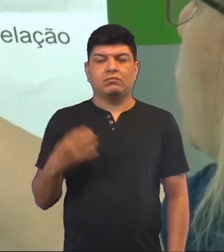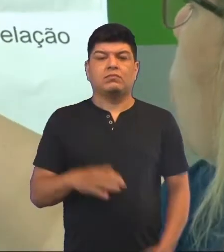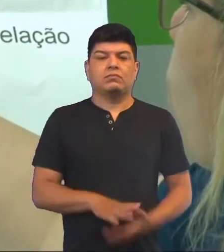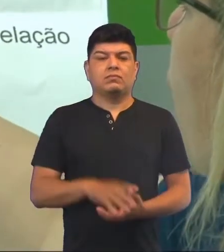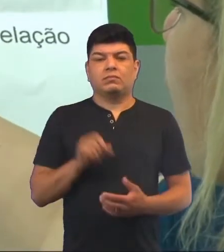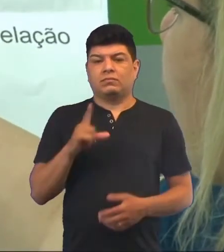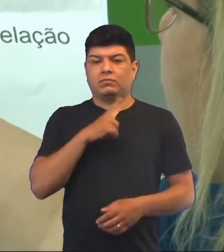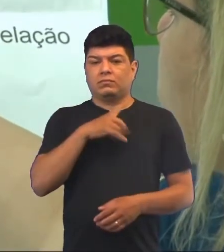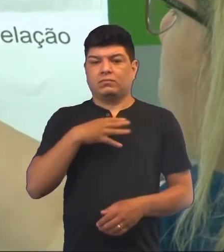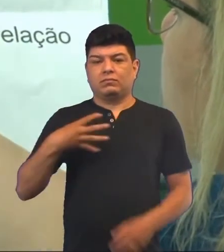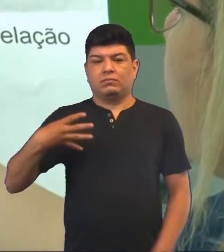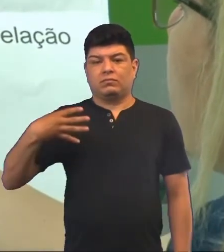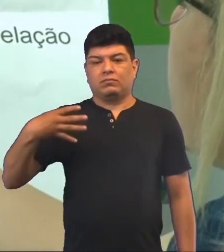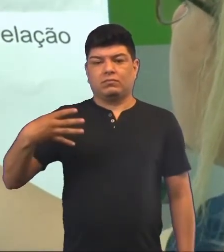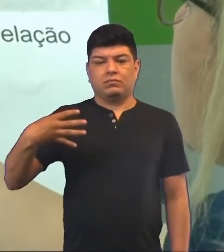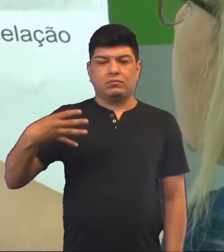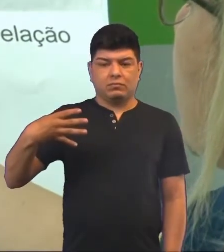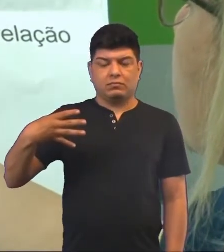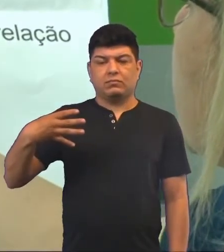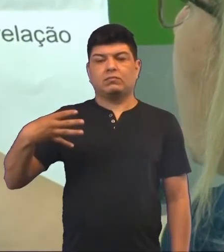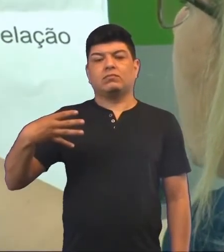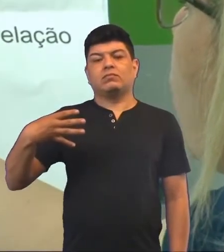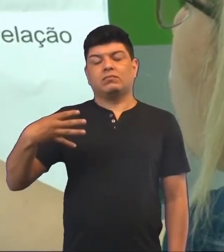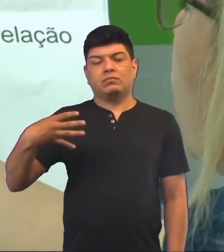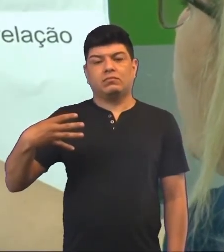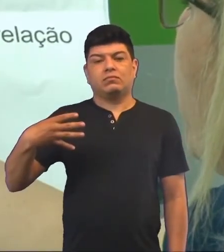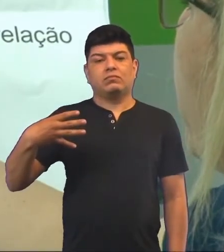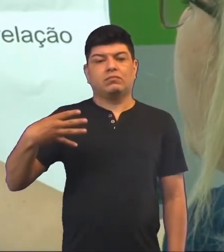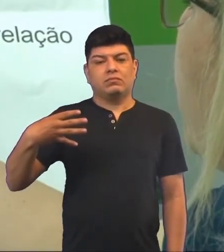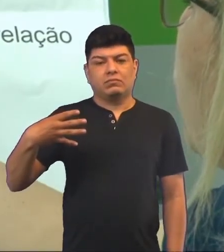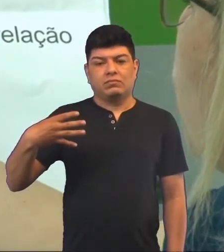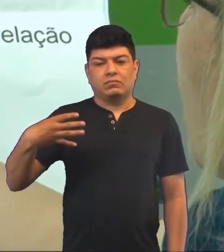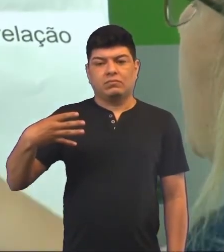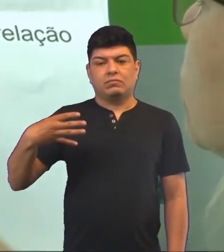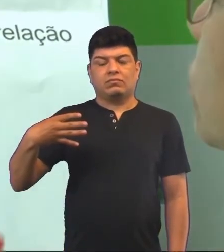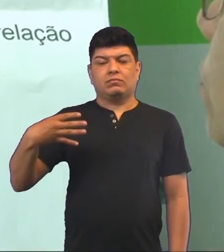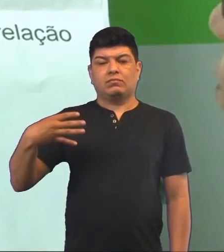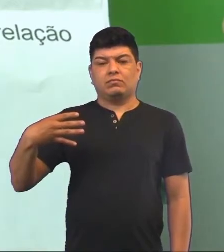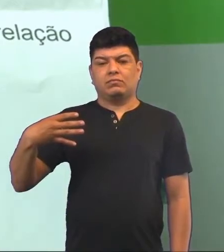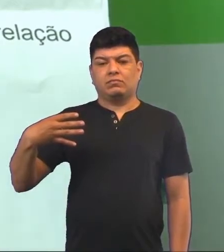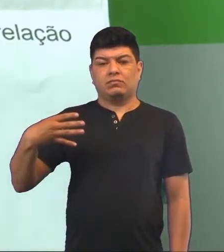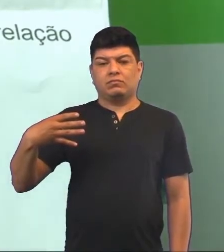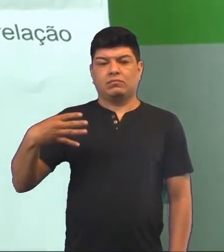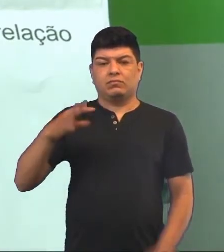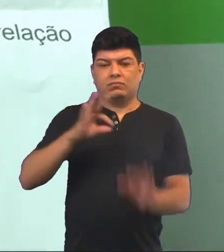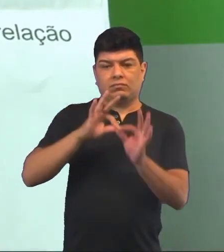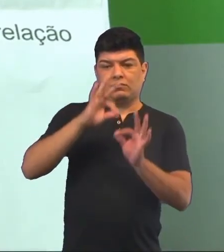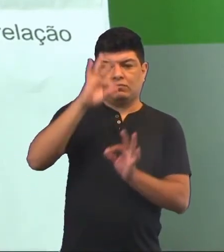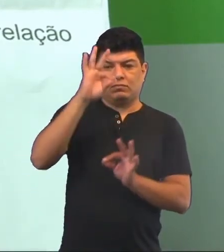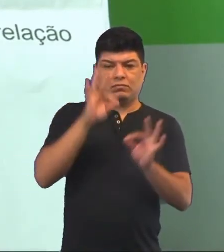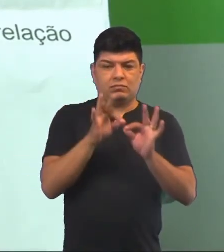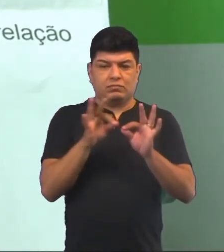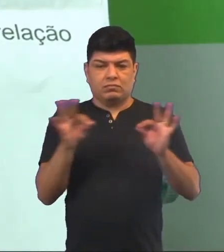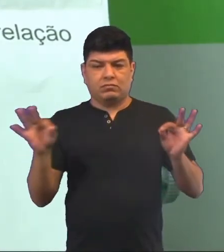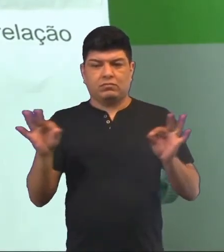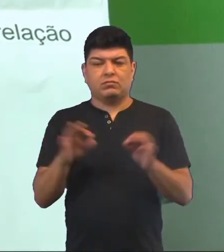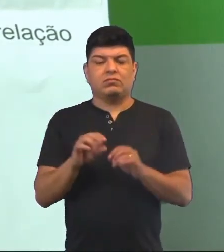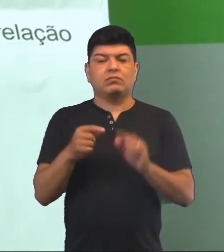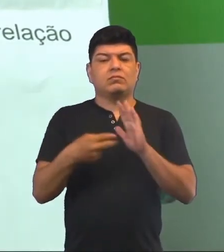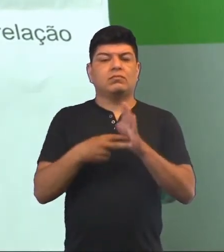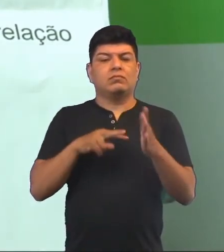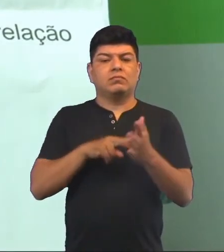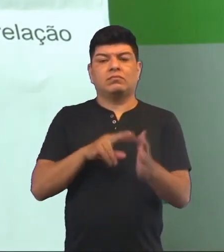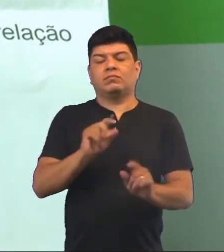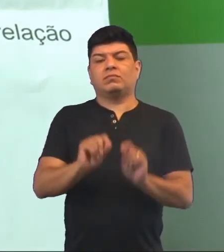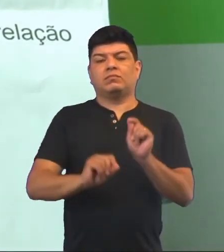Se eu tenho 4 na lateral e 4 no comprimento, significa o